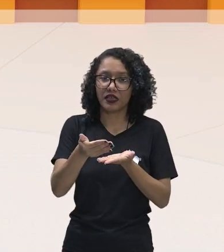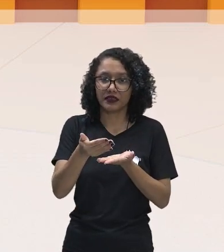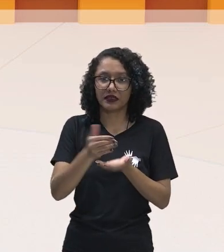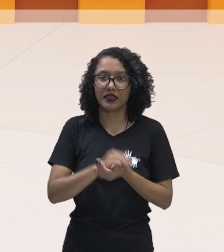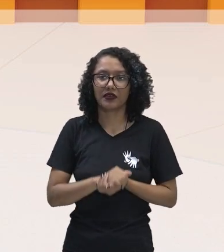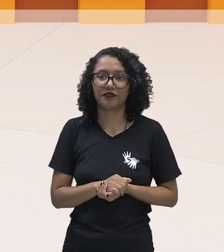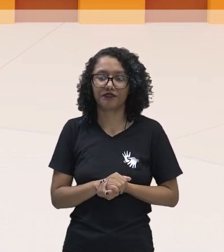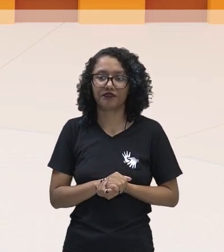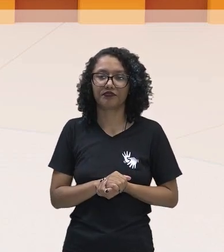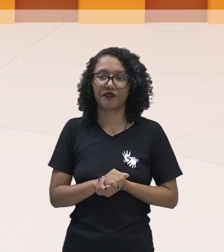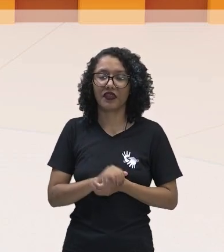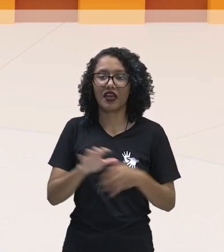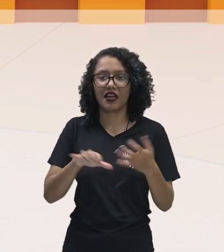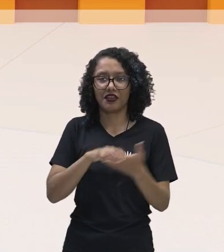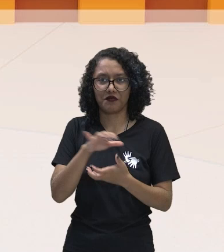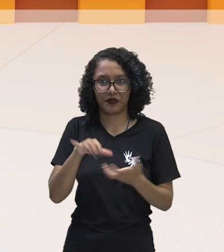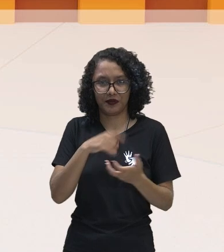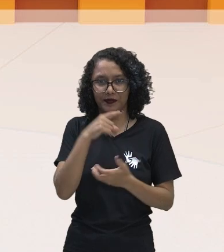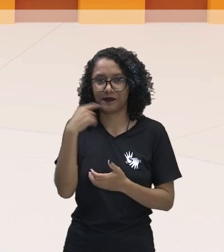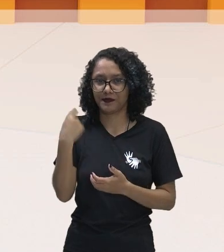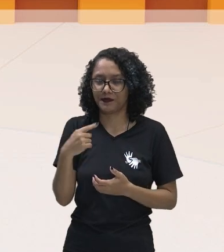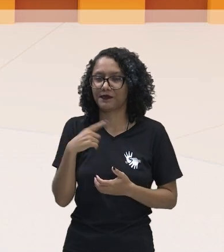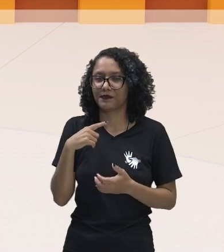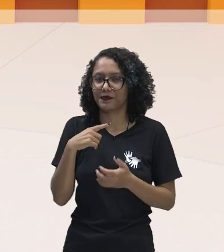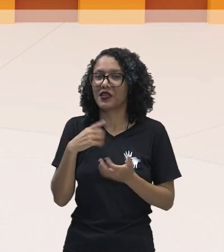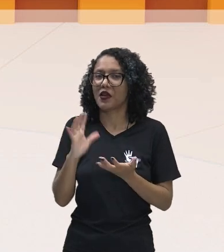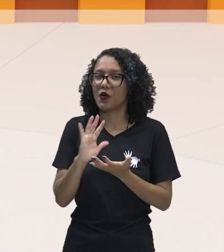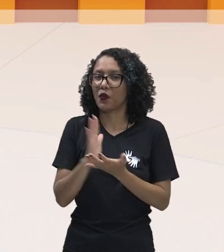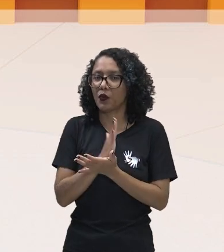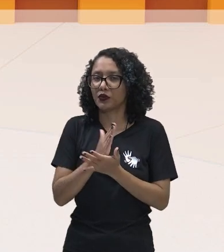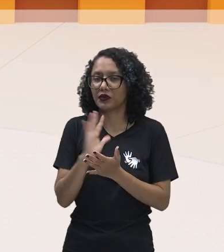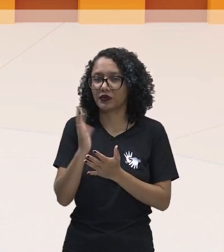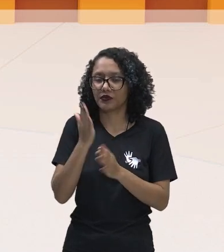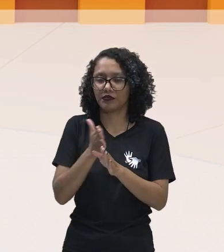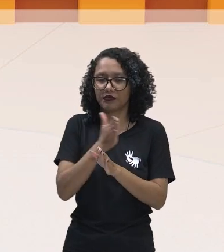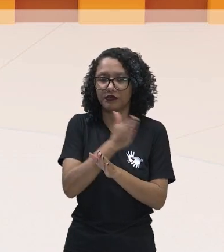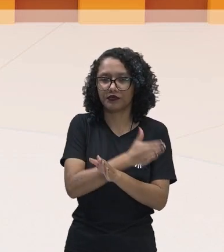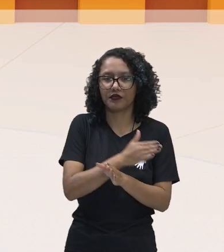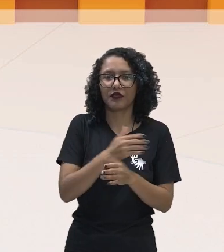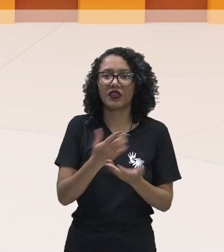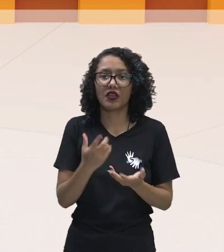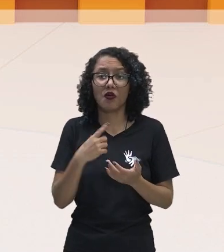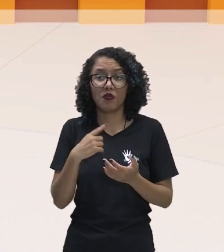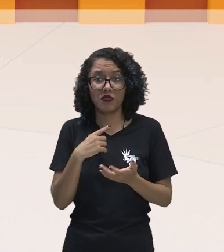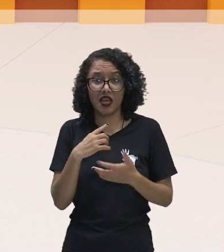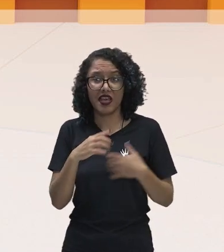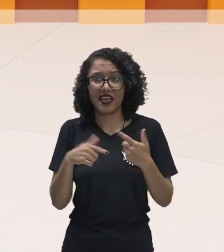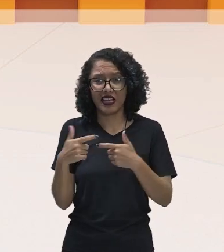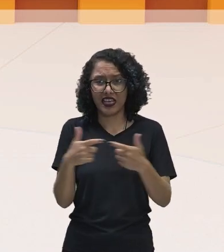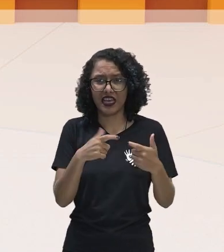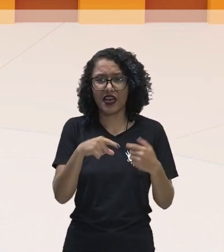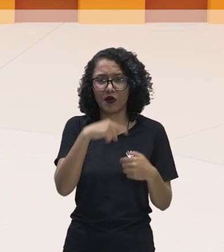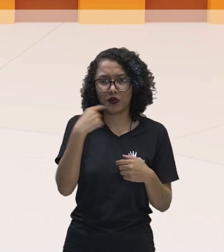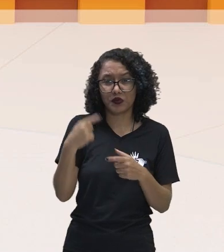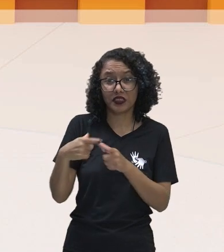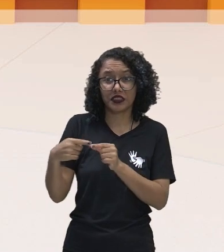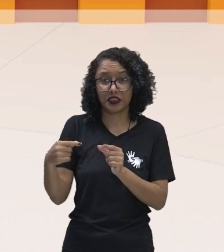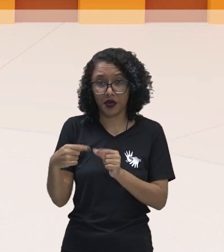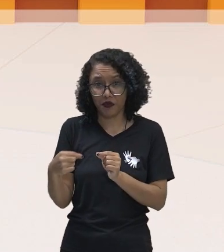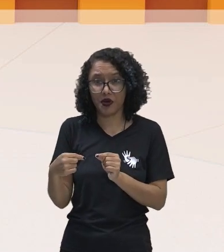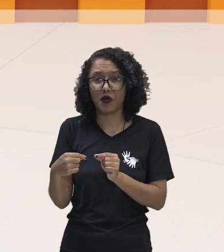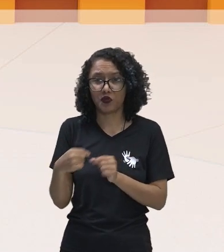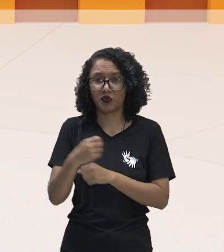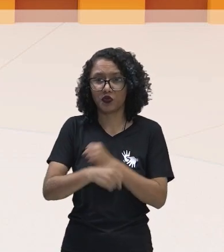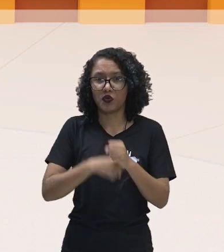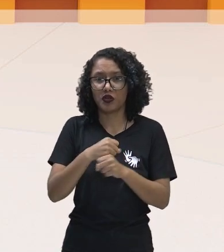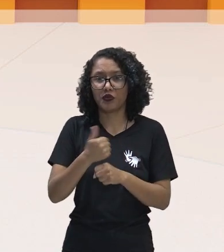a Revolução Russa. Então, a gente observa a Guerra Russo-Japonesa que ocorreu entre